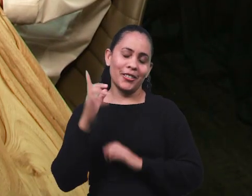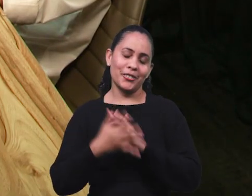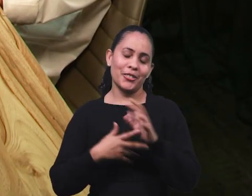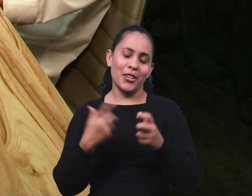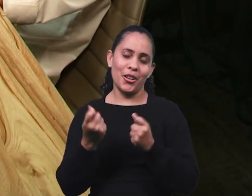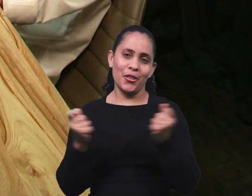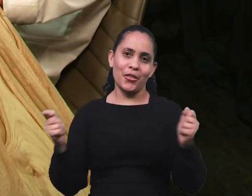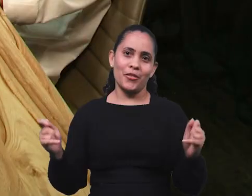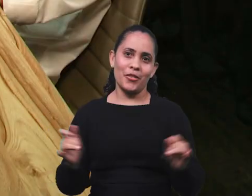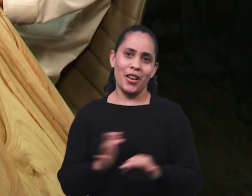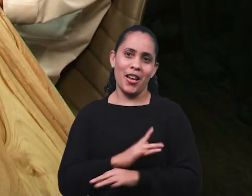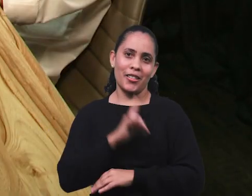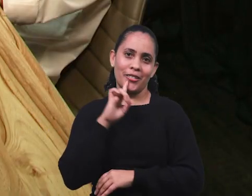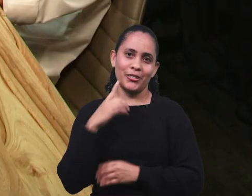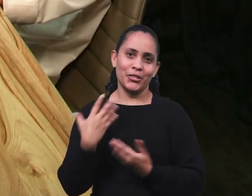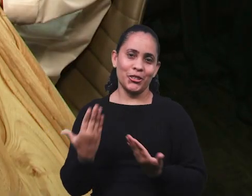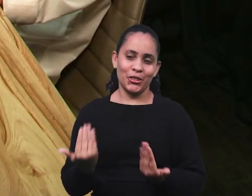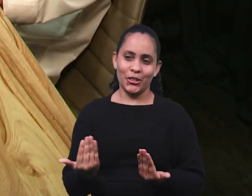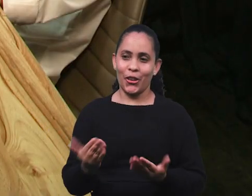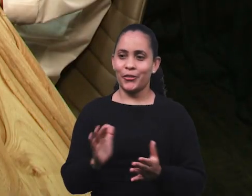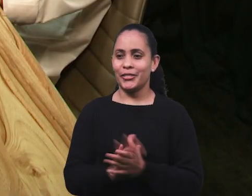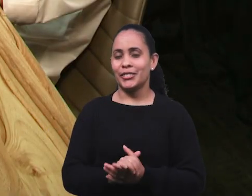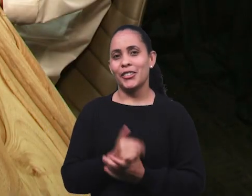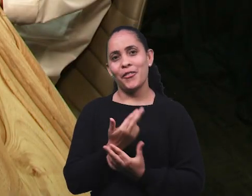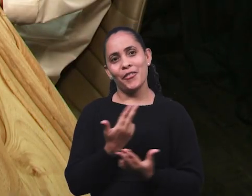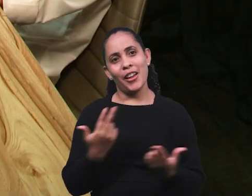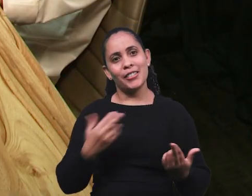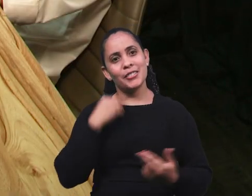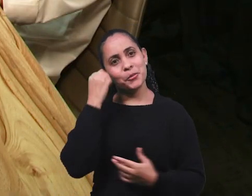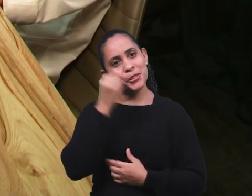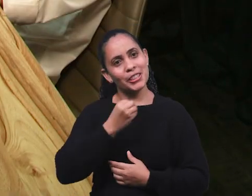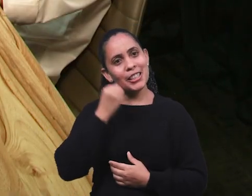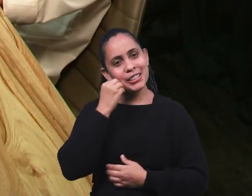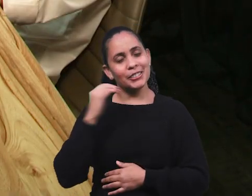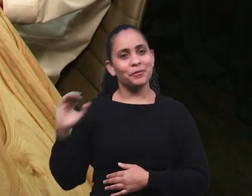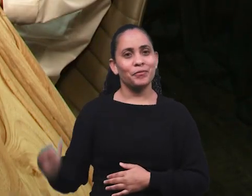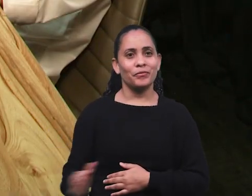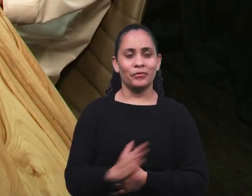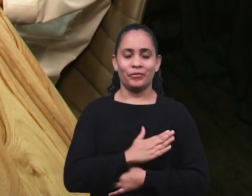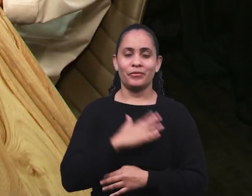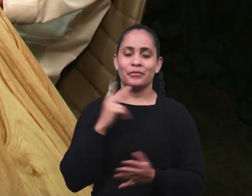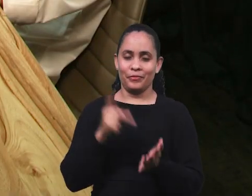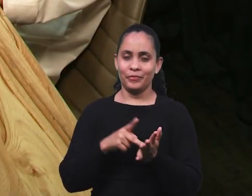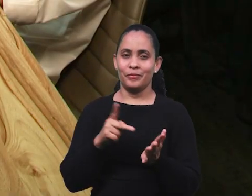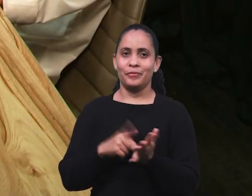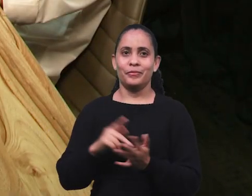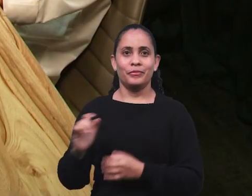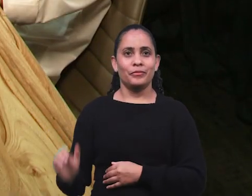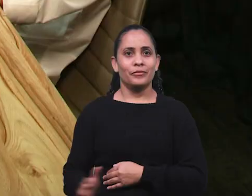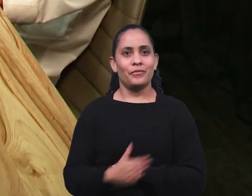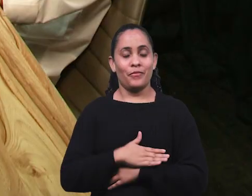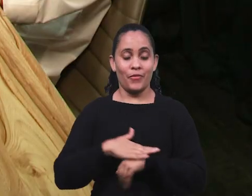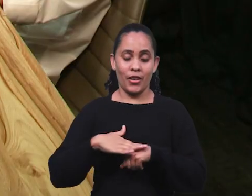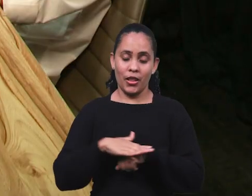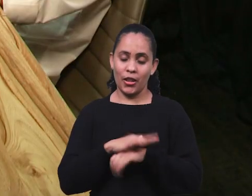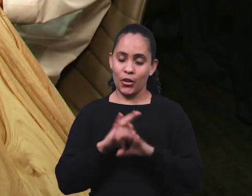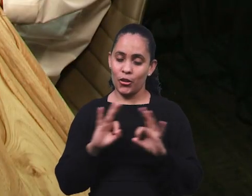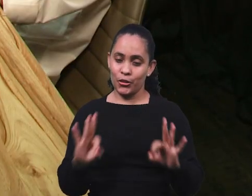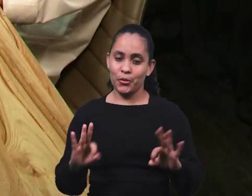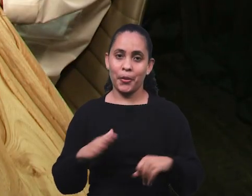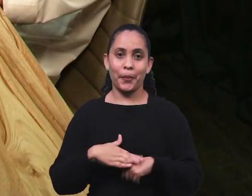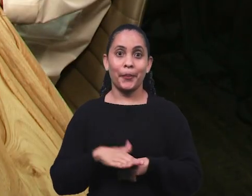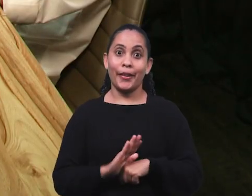Deus seja louvado. Tão jovenzinhos e com essas experiências maravilhosas. Verdade, A verdade. conversa tá boa,